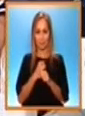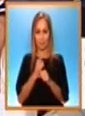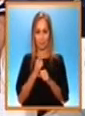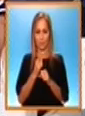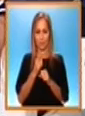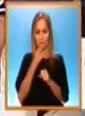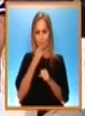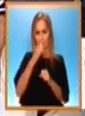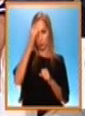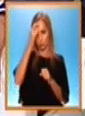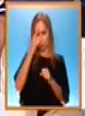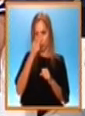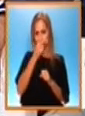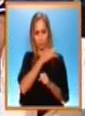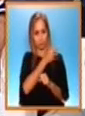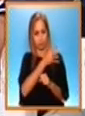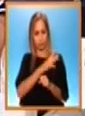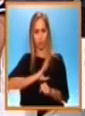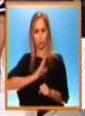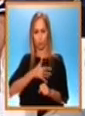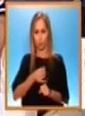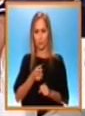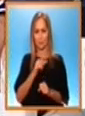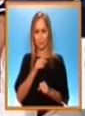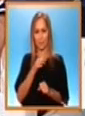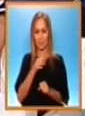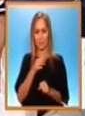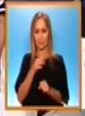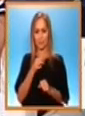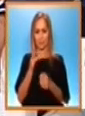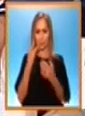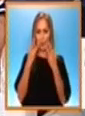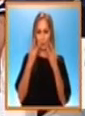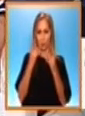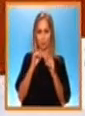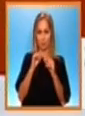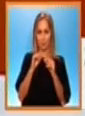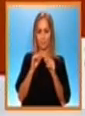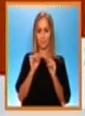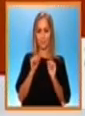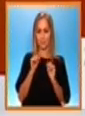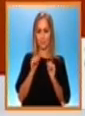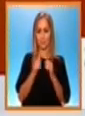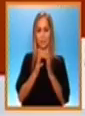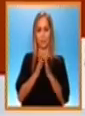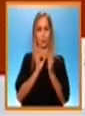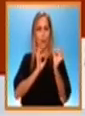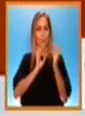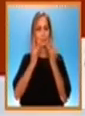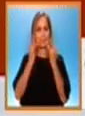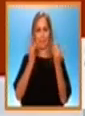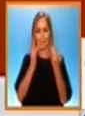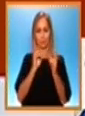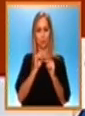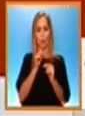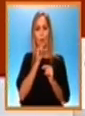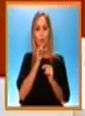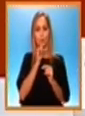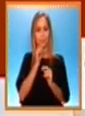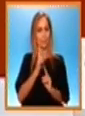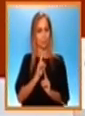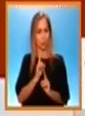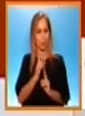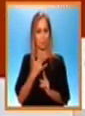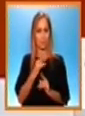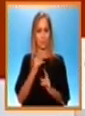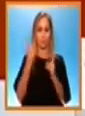pela história, pela história do mundo. Nessa década? Sim, o espetáculo está todo teatralizado, ou seja, não é bem um concerto, mas